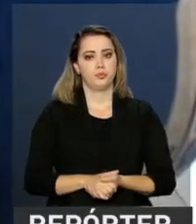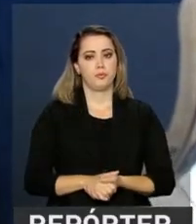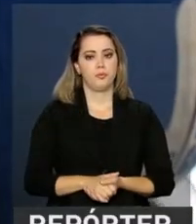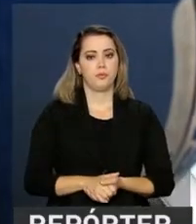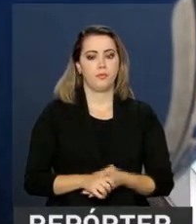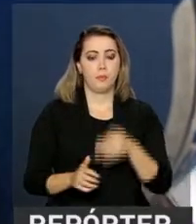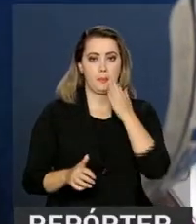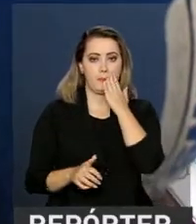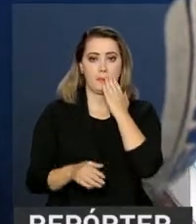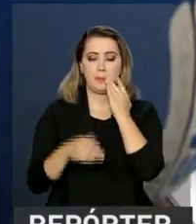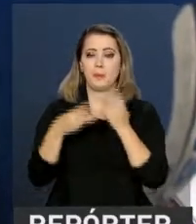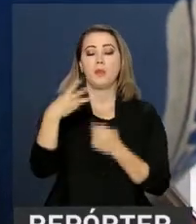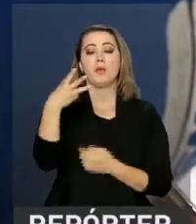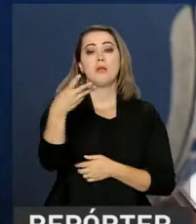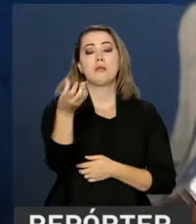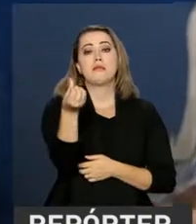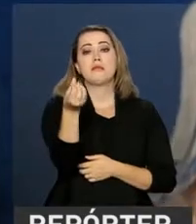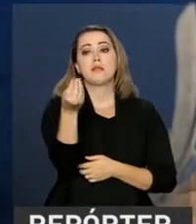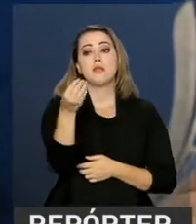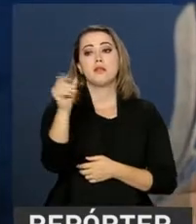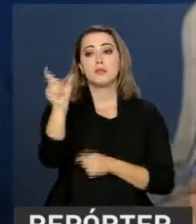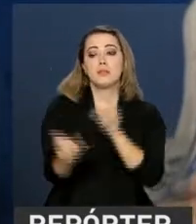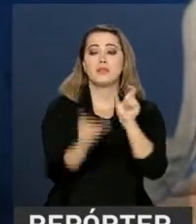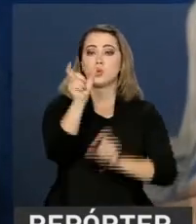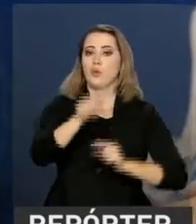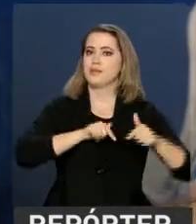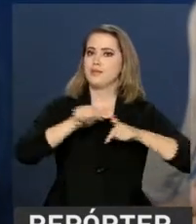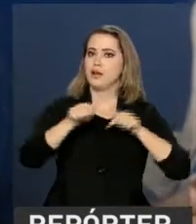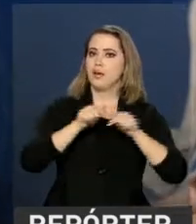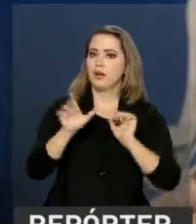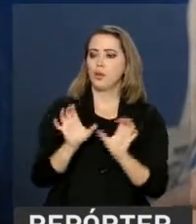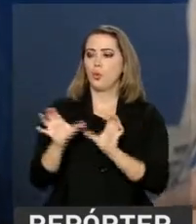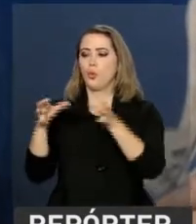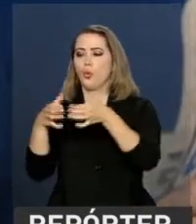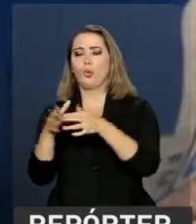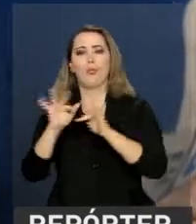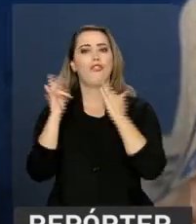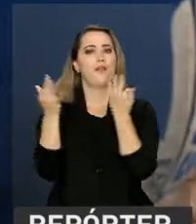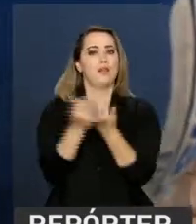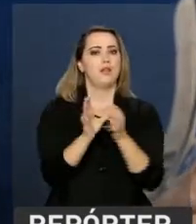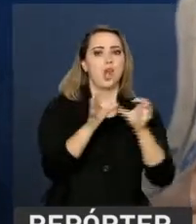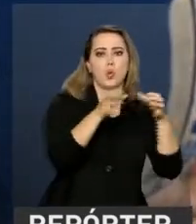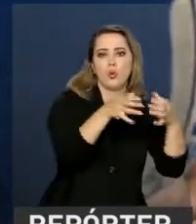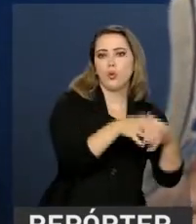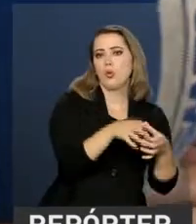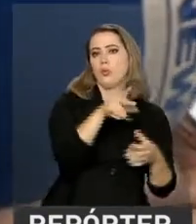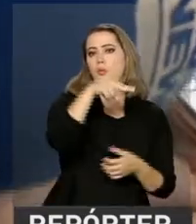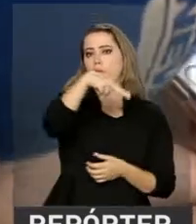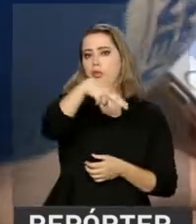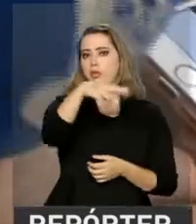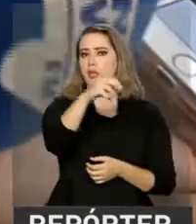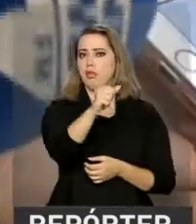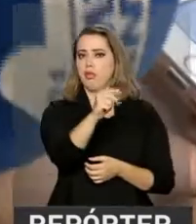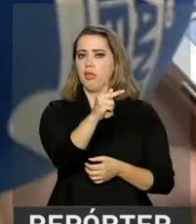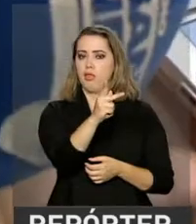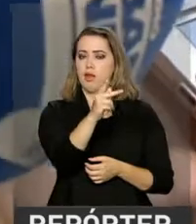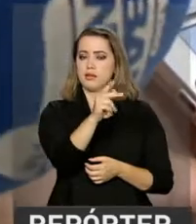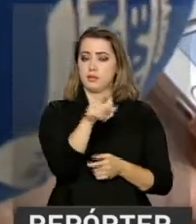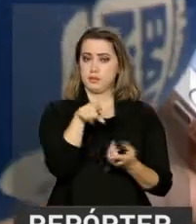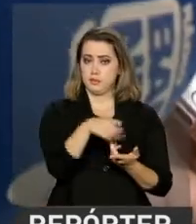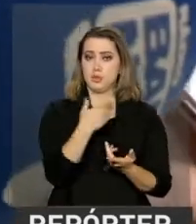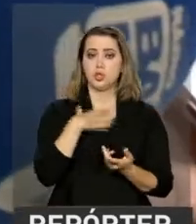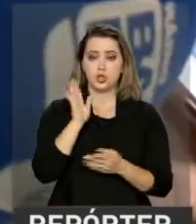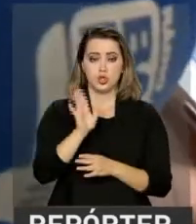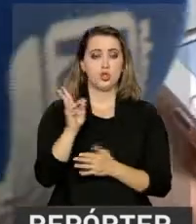agentes de saúde, equipes da família, NASF, ações que são já praticadas pela Prefeitura e que passam a receber